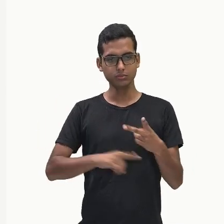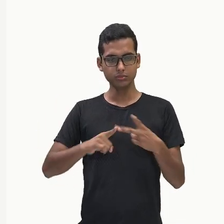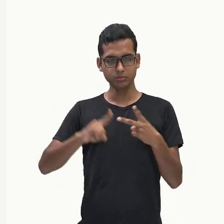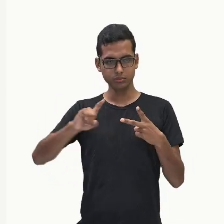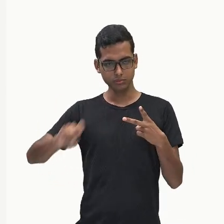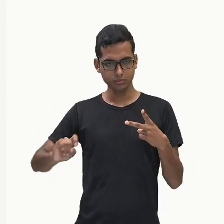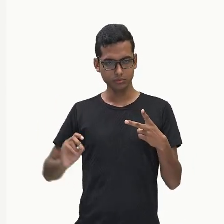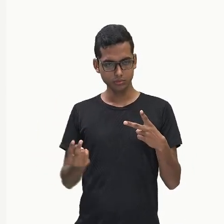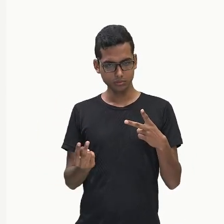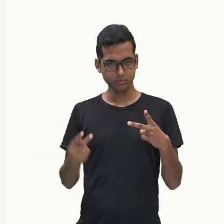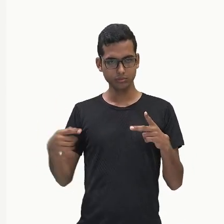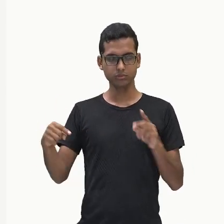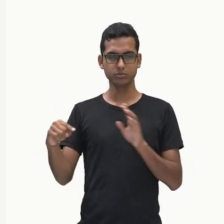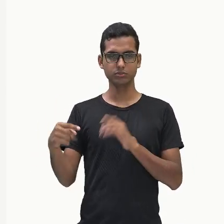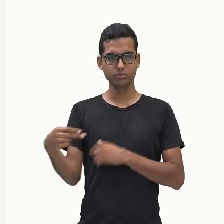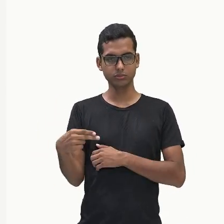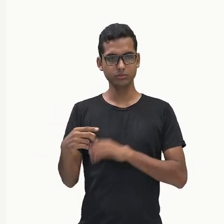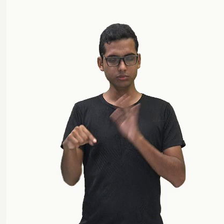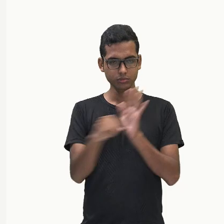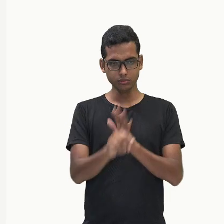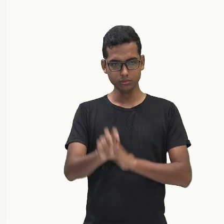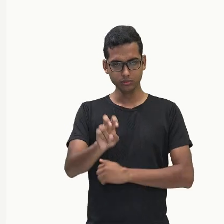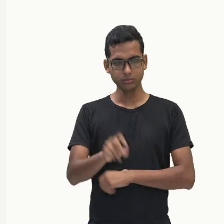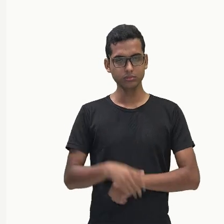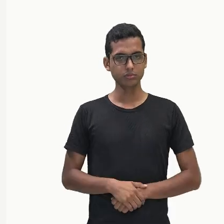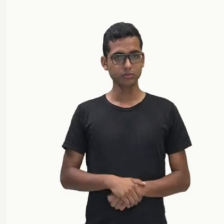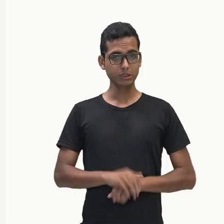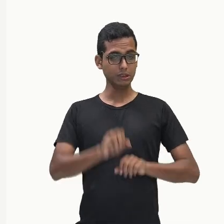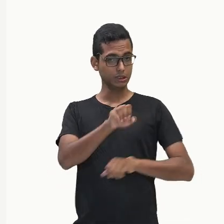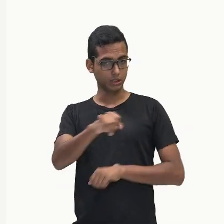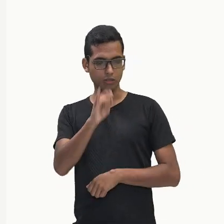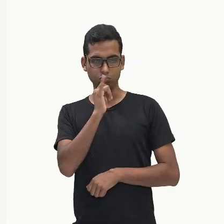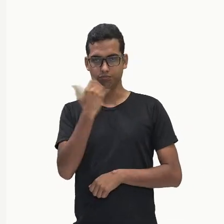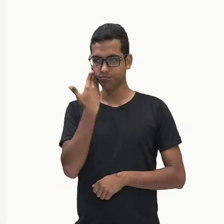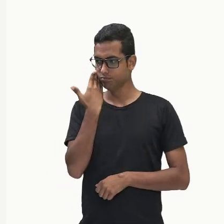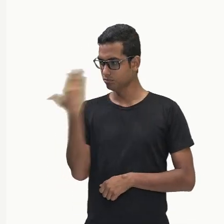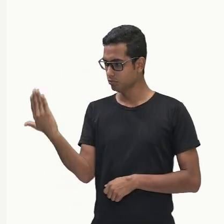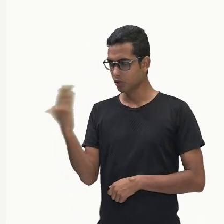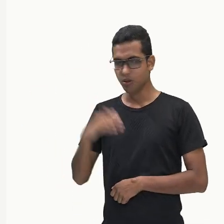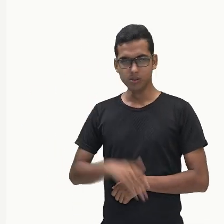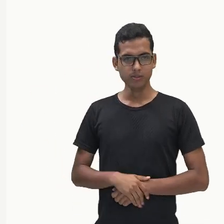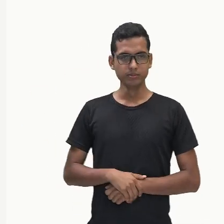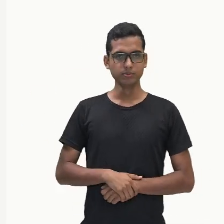igual a menos 5, tá bom? Se por um acaso você não